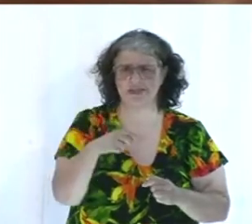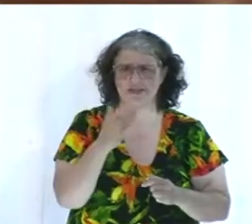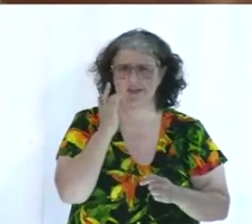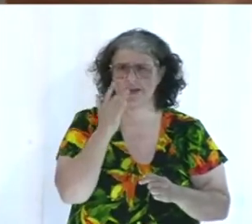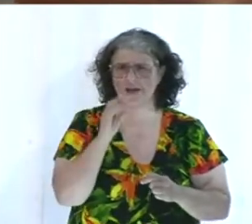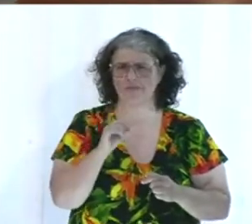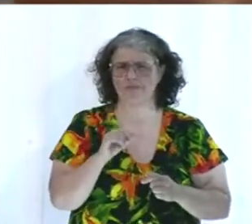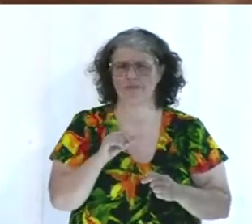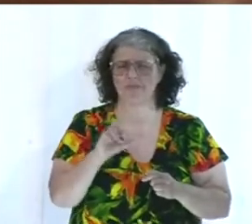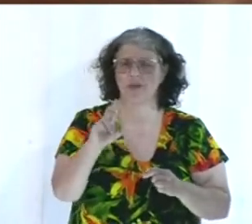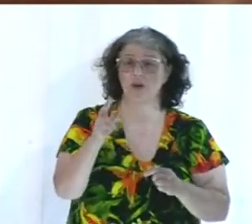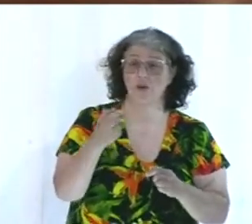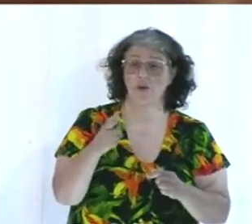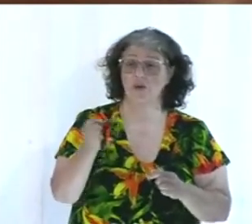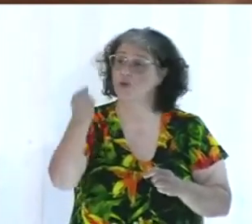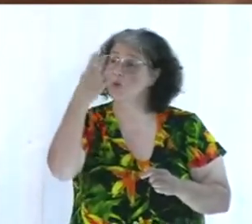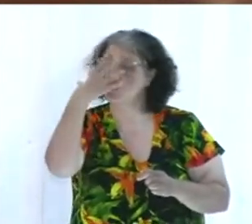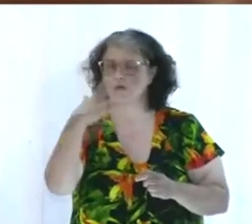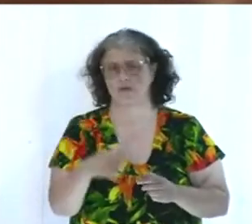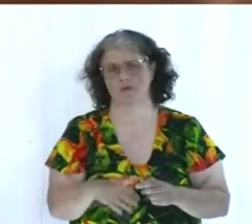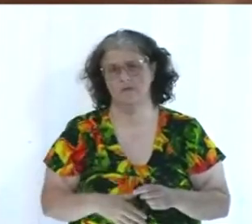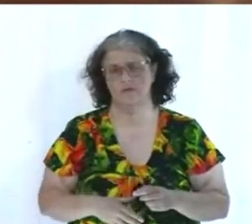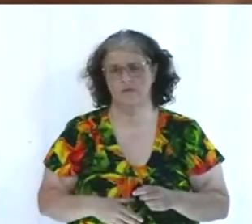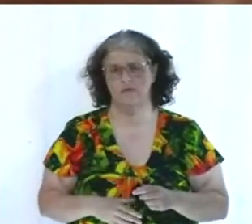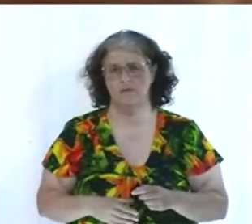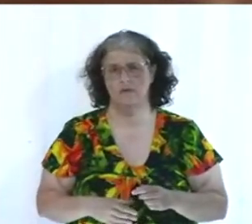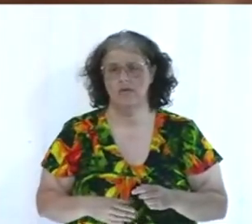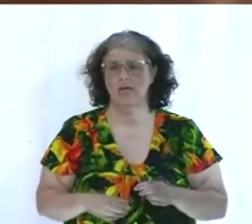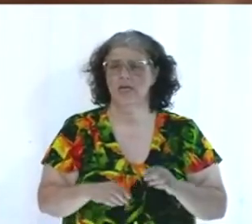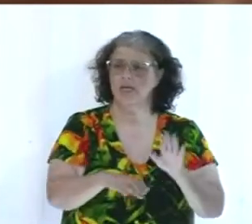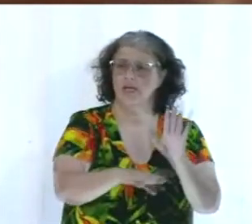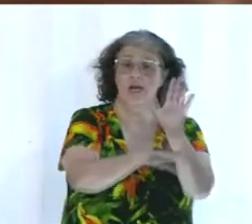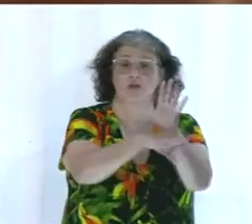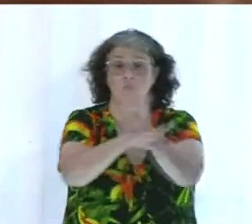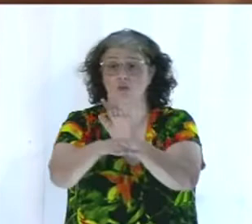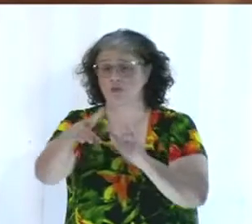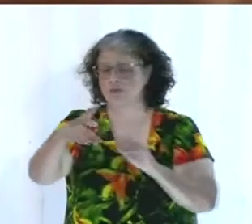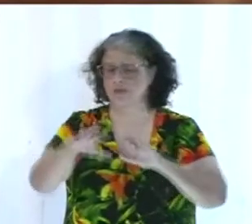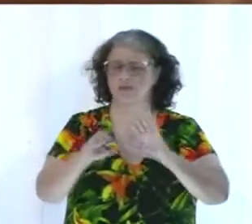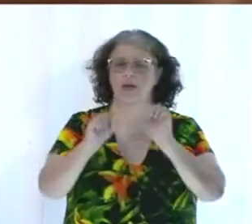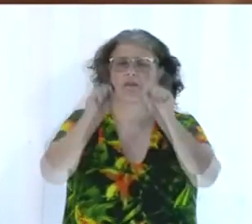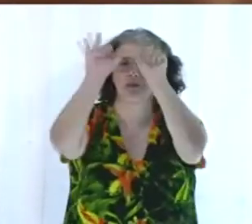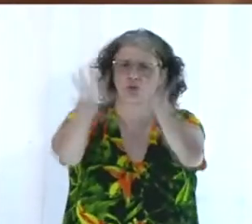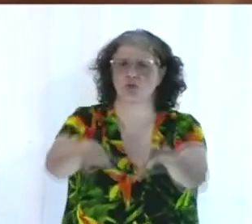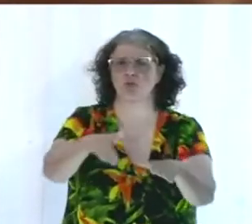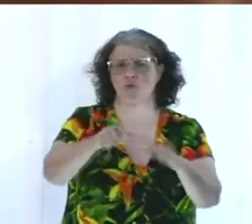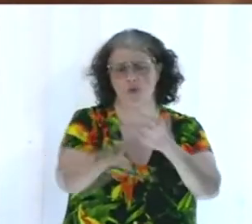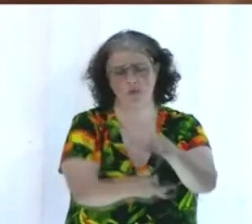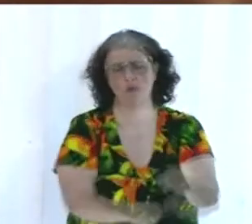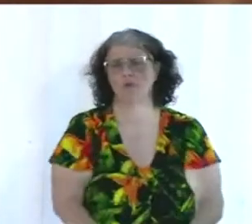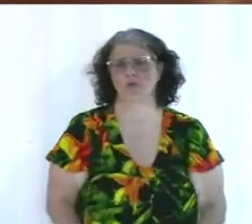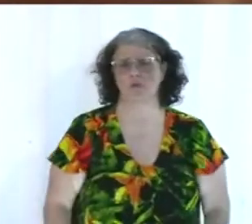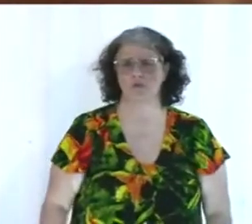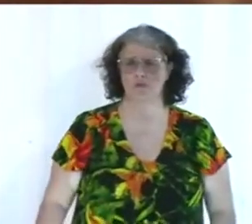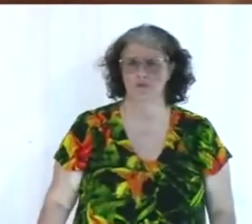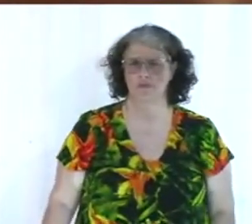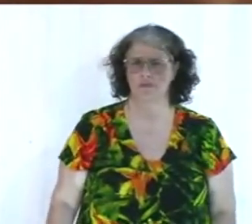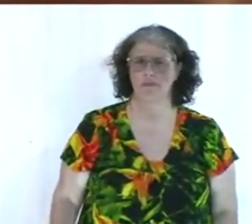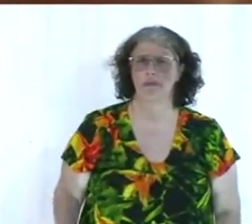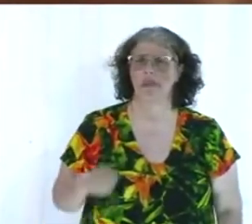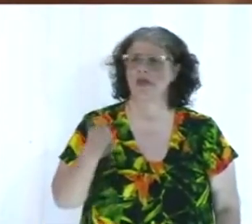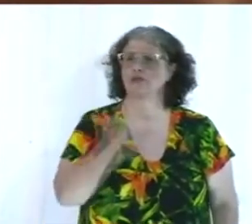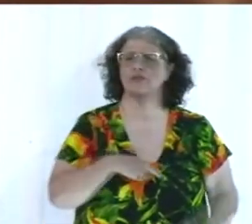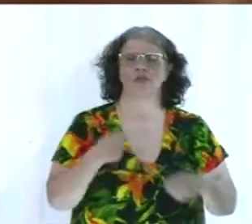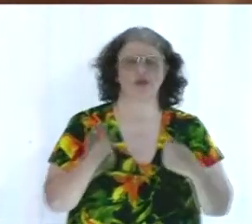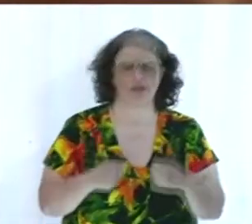os peço que os tires do mundo, mas que os guarde do mal. No mundo nós teremos aflições, irmãos, mas nós não podemos nos